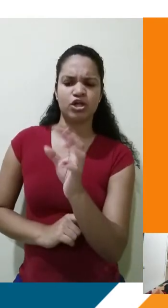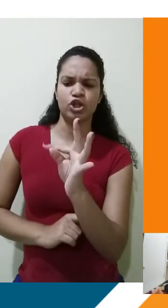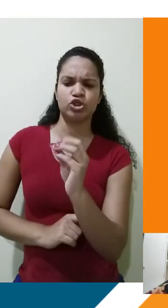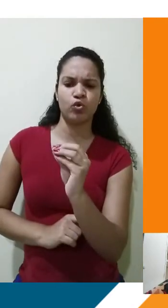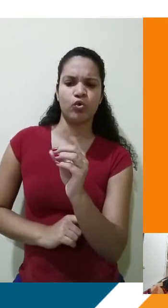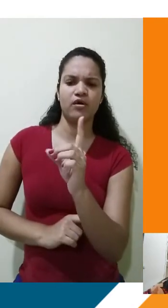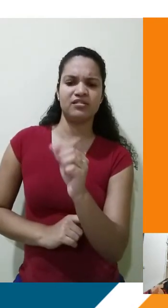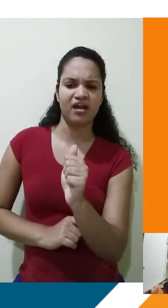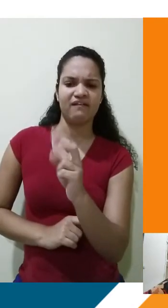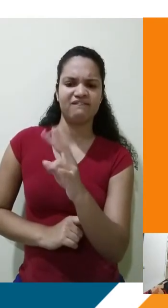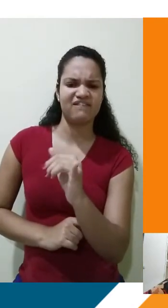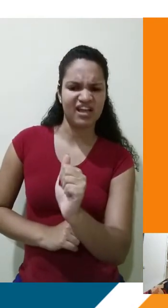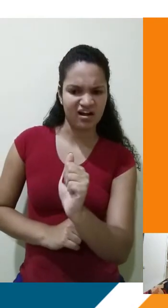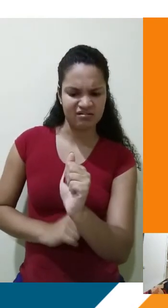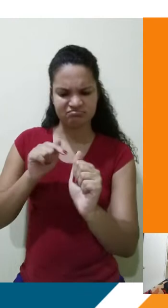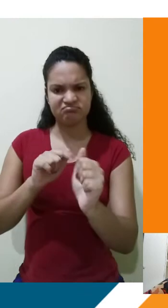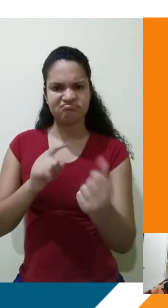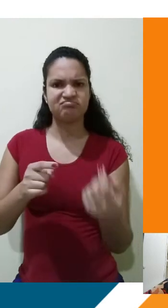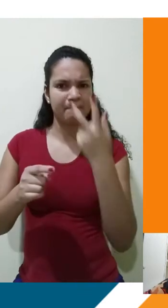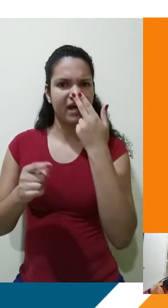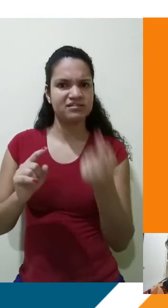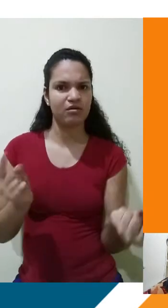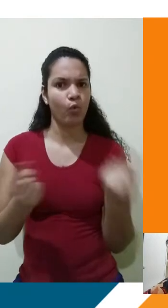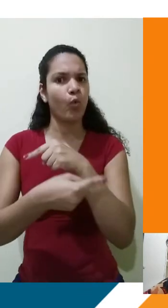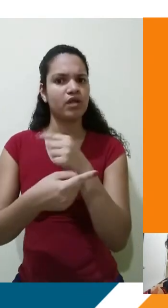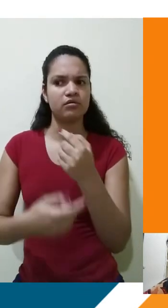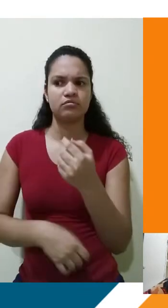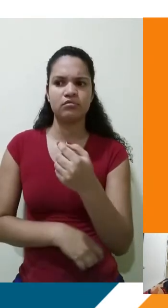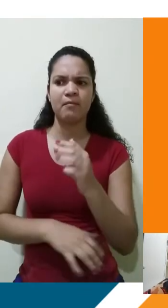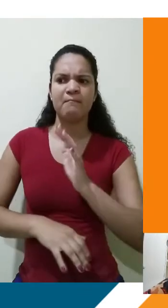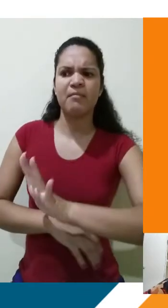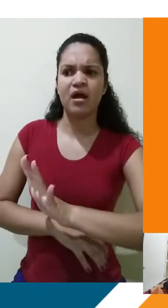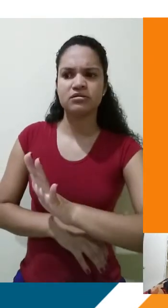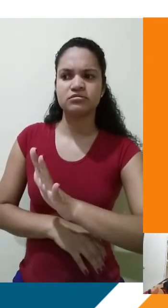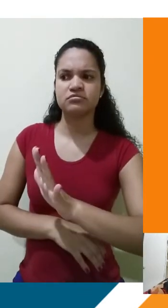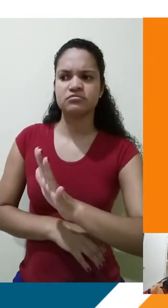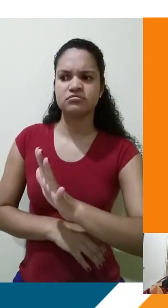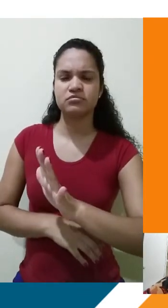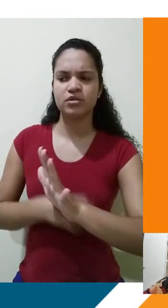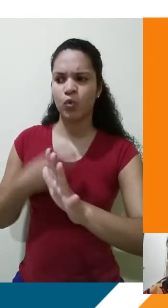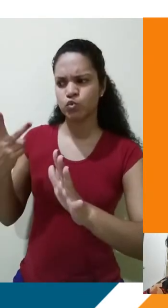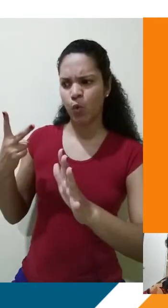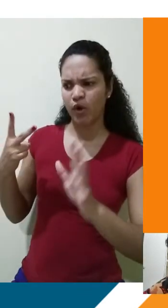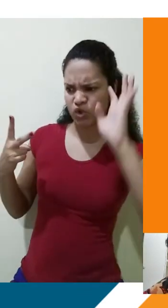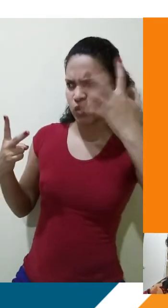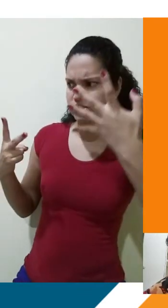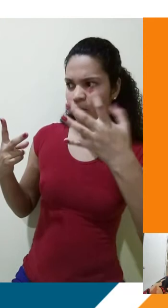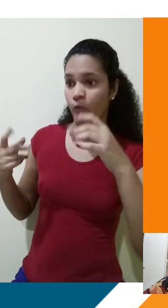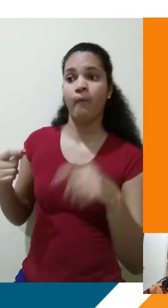marca oposição, e aqui não tem oposição. Ele está me dando uma solução e depois uma outra. Ele está me dando duas soluções, ele está